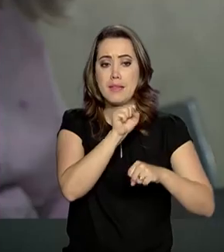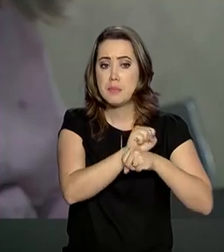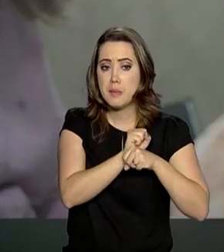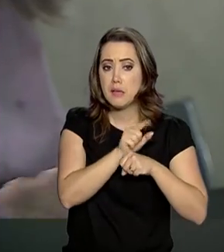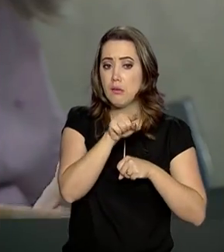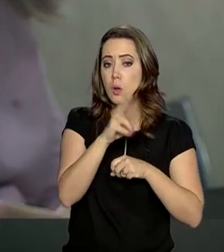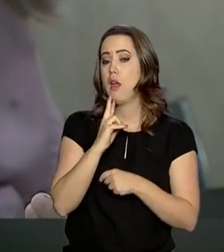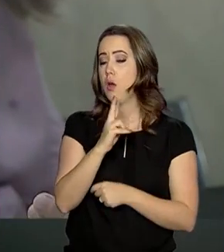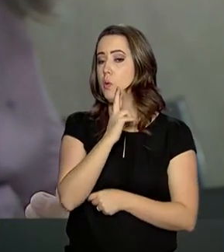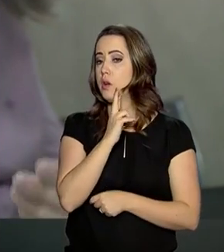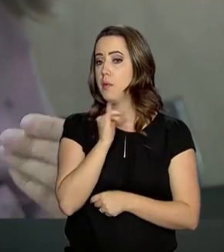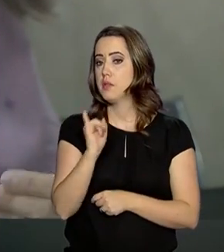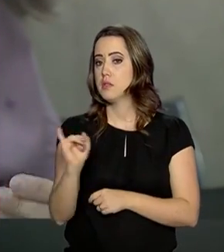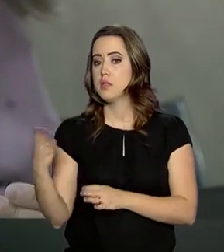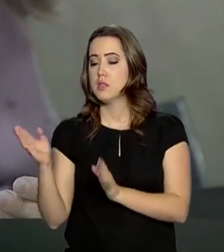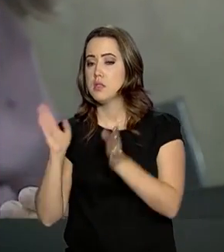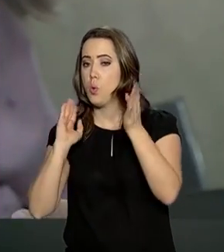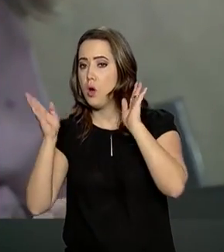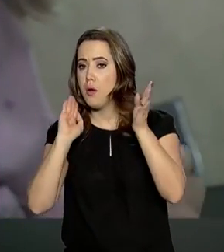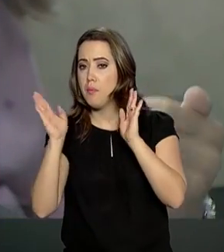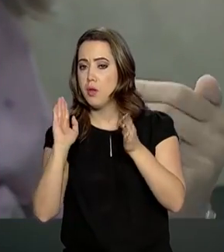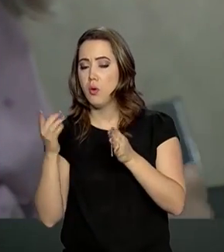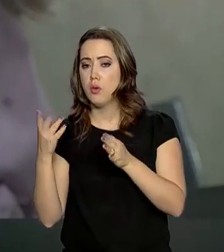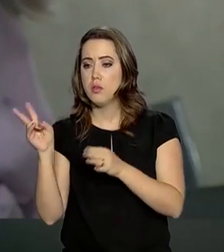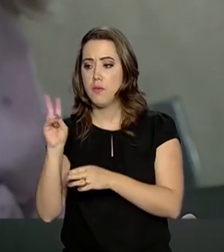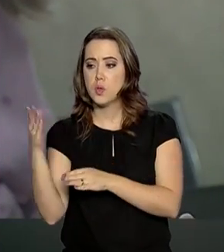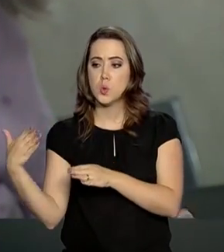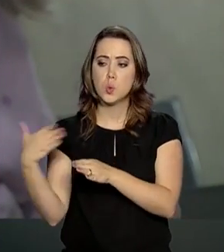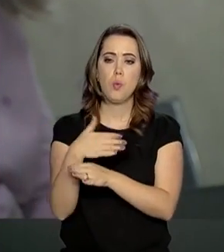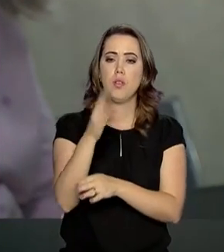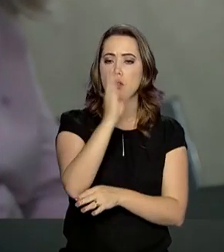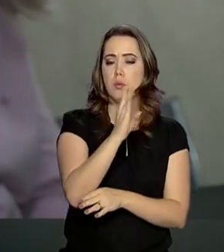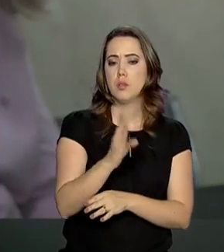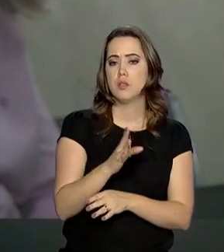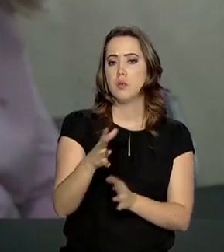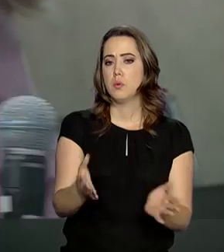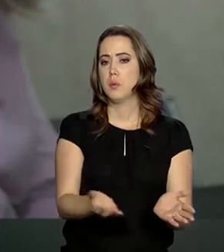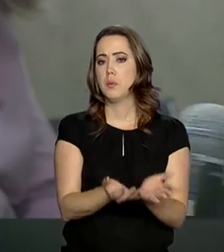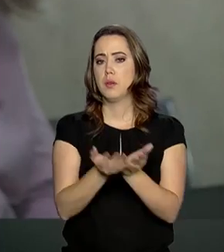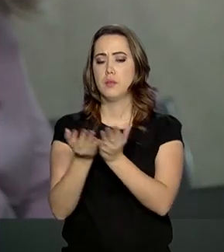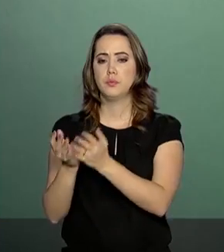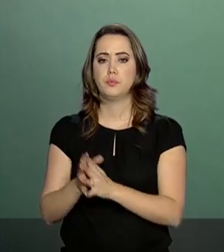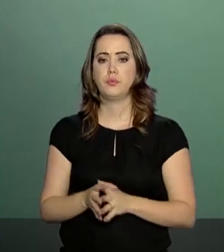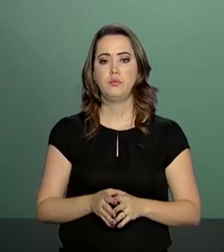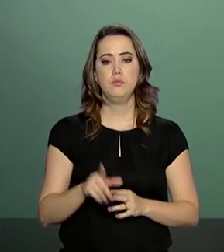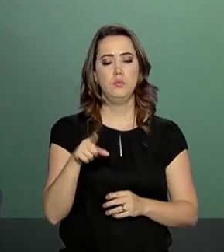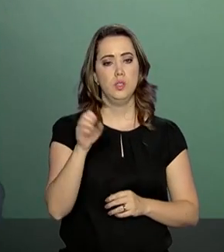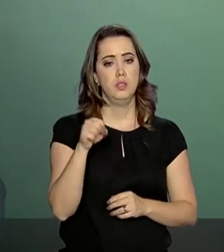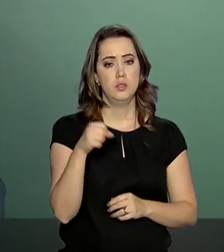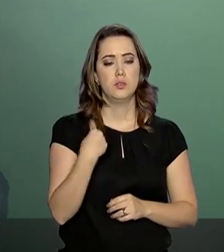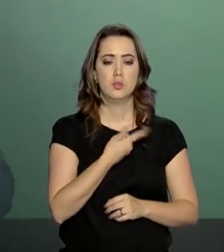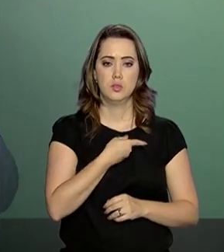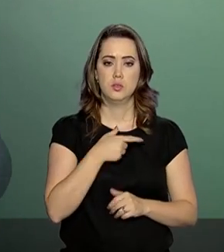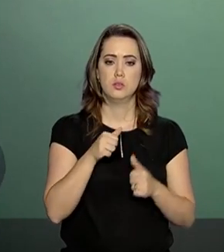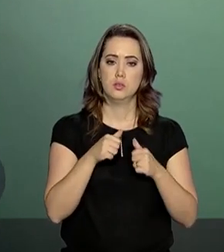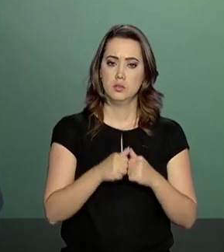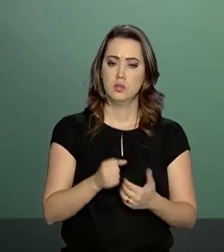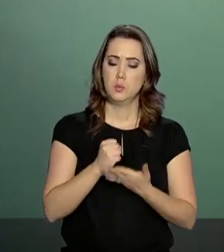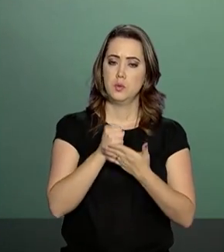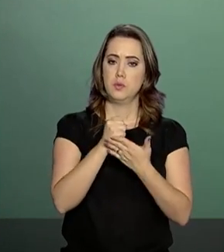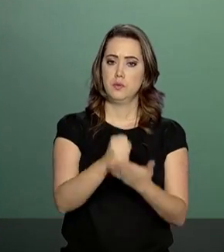estocados caso os caminhões venezuelanos não possam entrar no Brasil para fazer essa busca é exatamente isso nós estamos